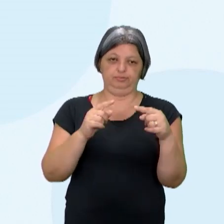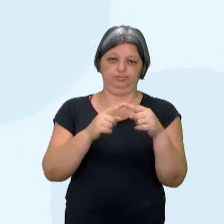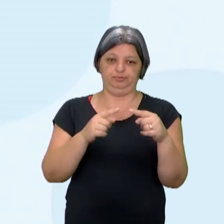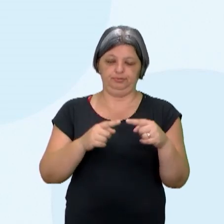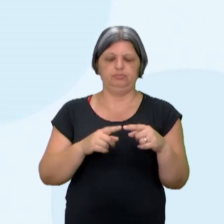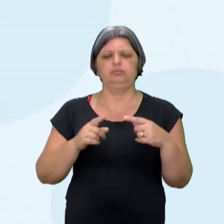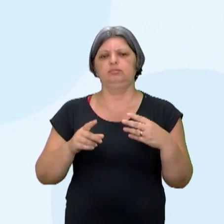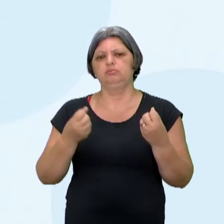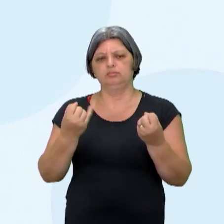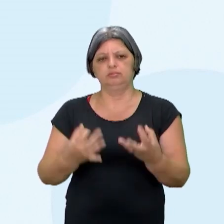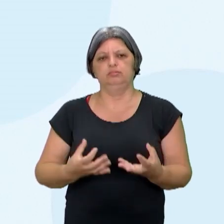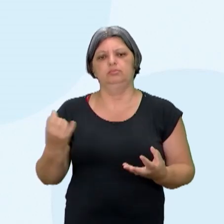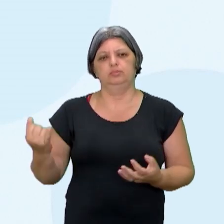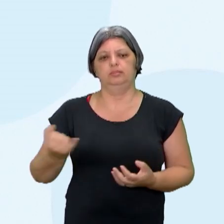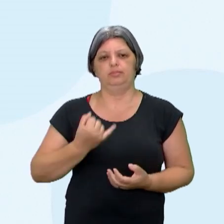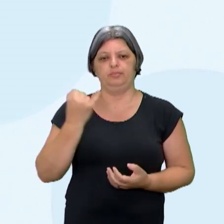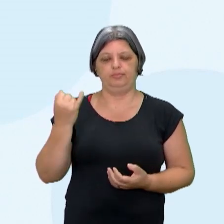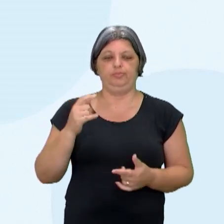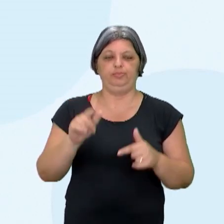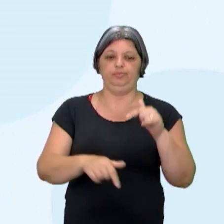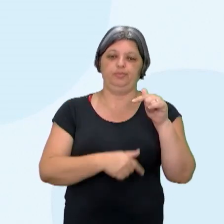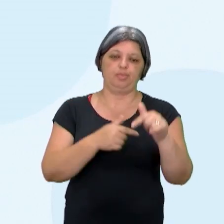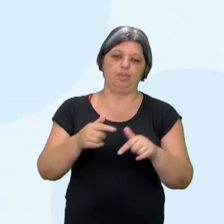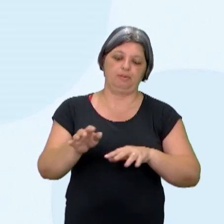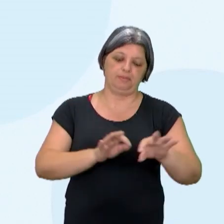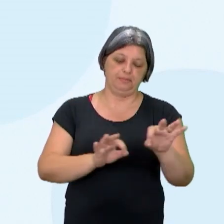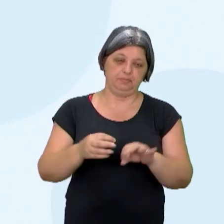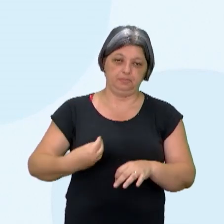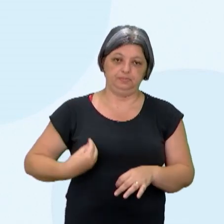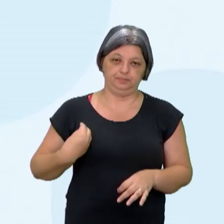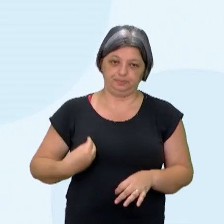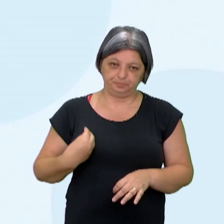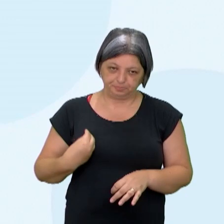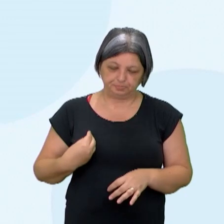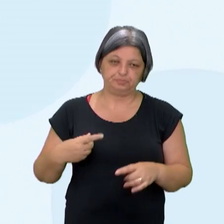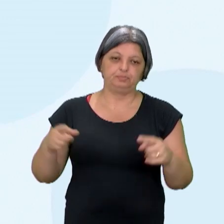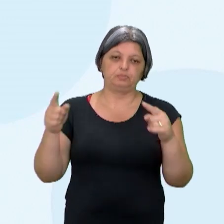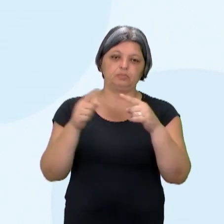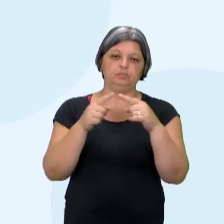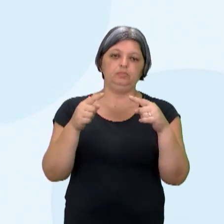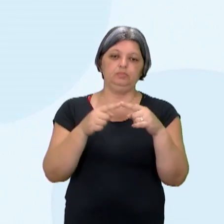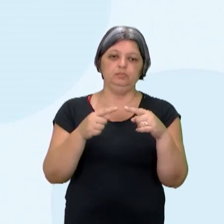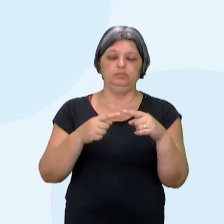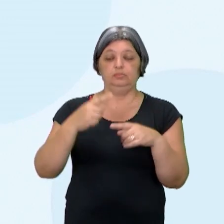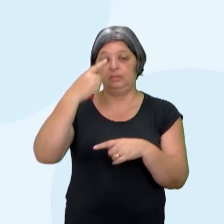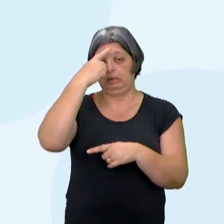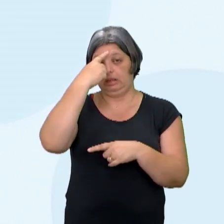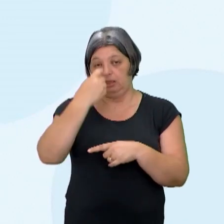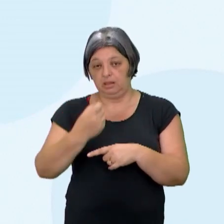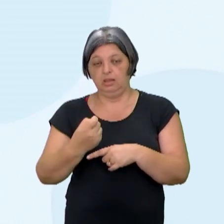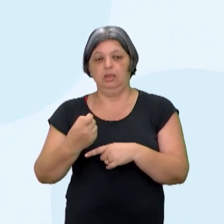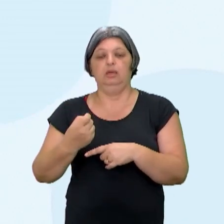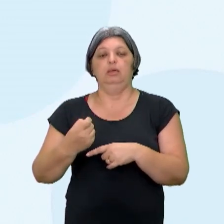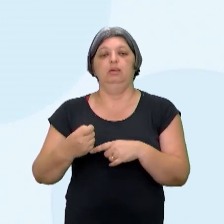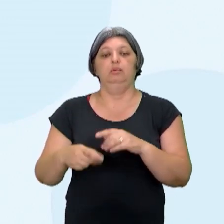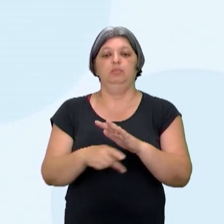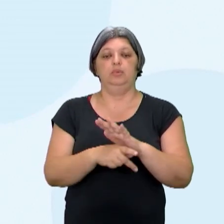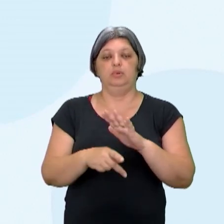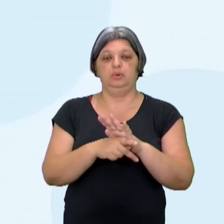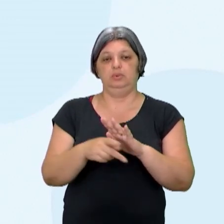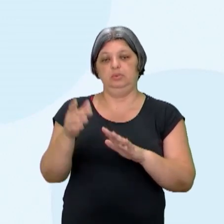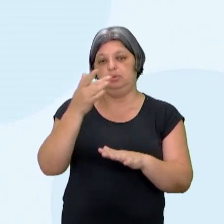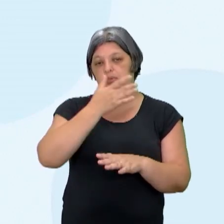é a importância, né, de trabalhar o projeto de vida, associado aí também à ideia das tutorias e tudo mais, já que o